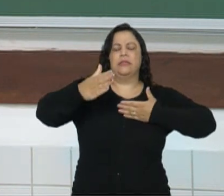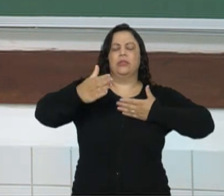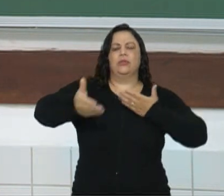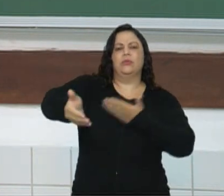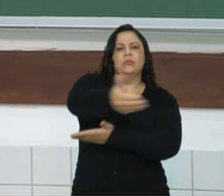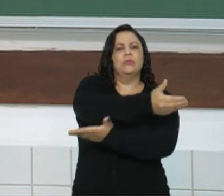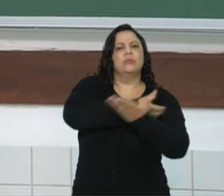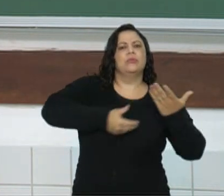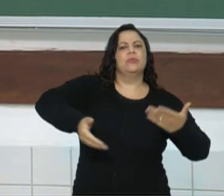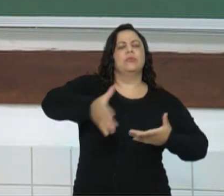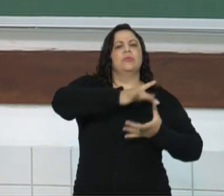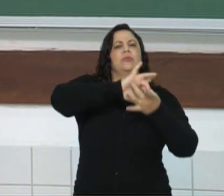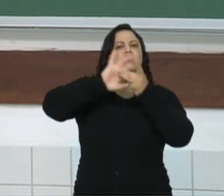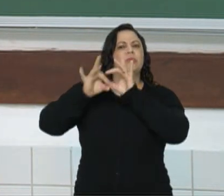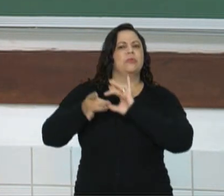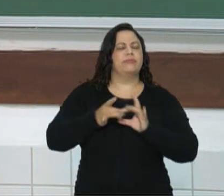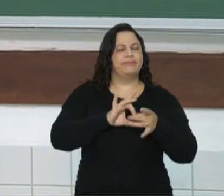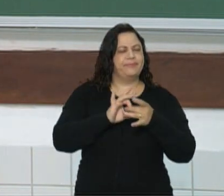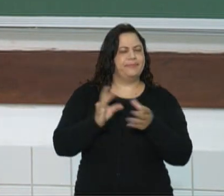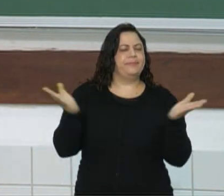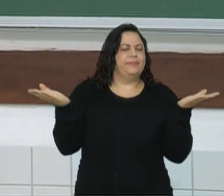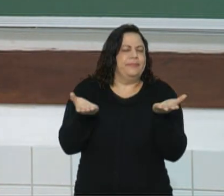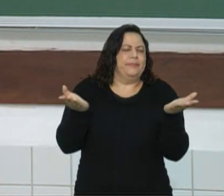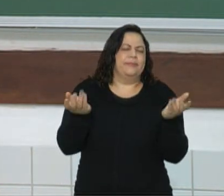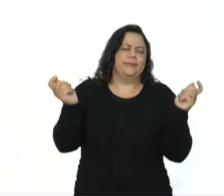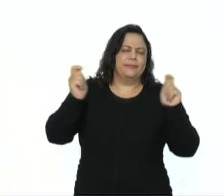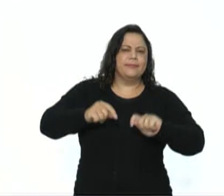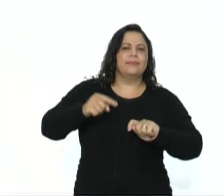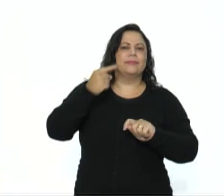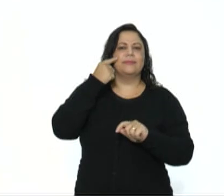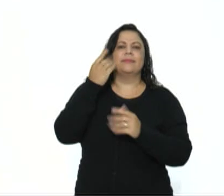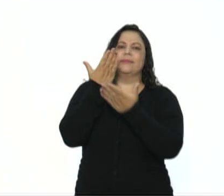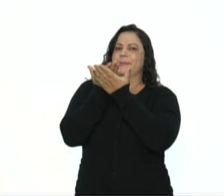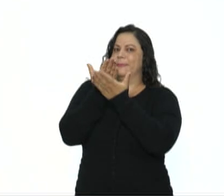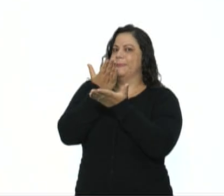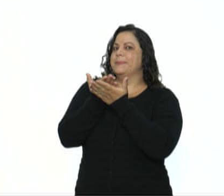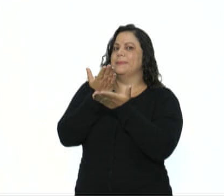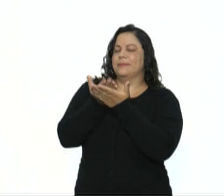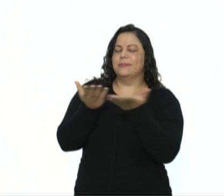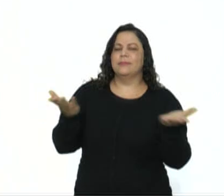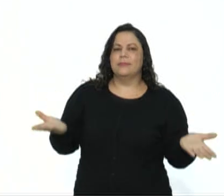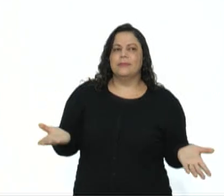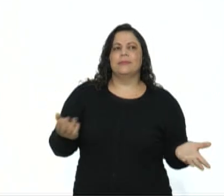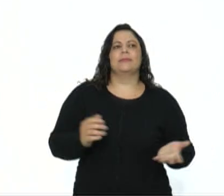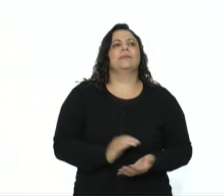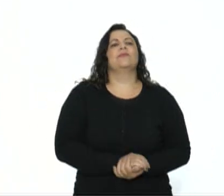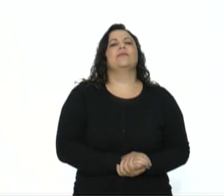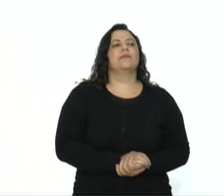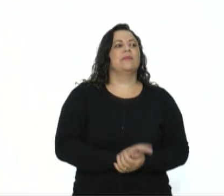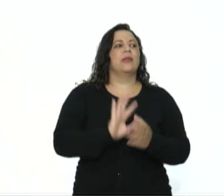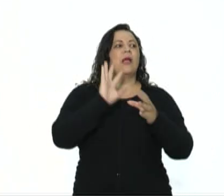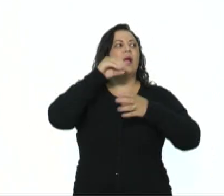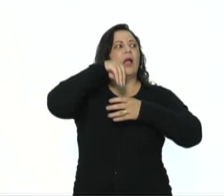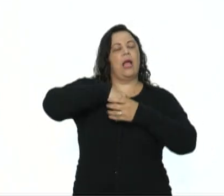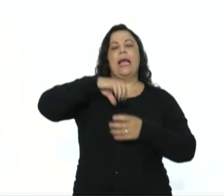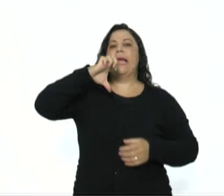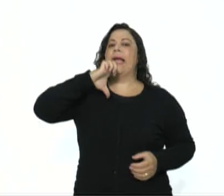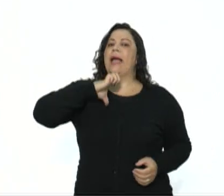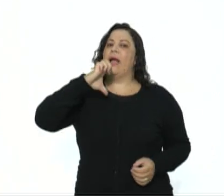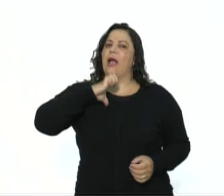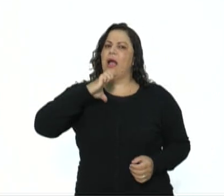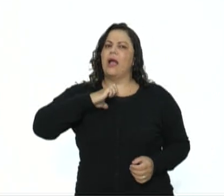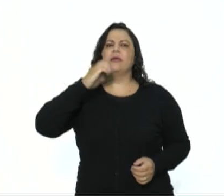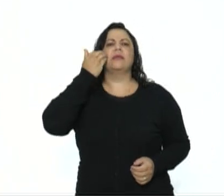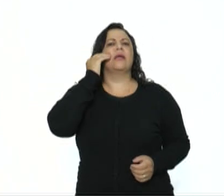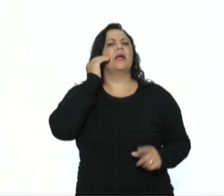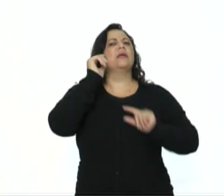que nós vimos anteriormente. Então, na ética Ubuntu, entende-se que o bem é alcançado através